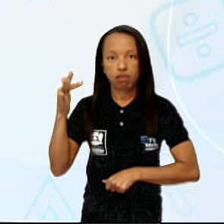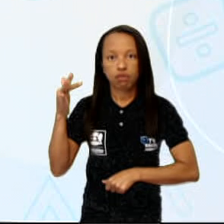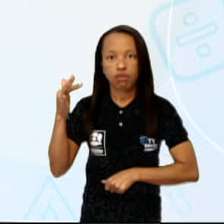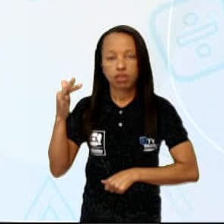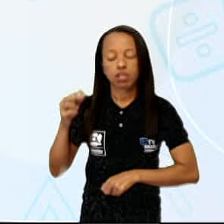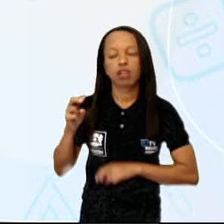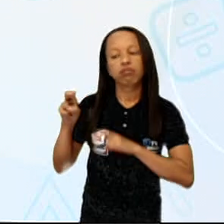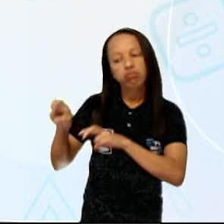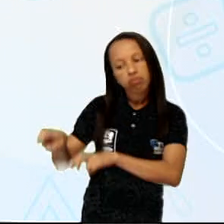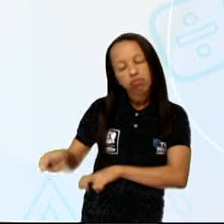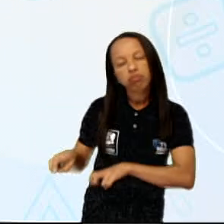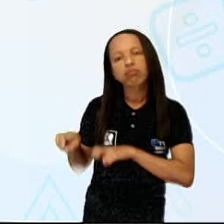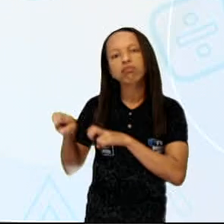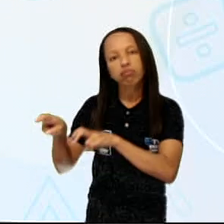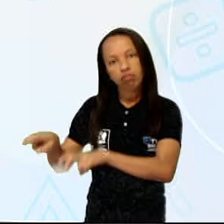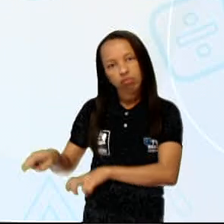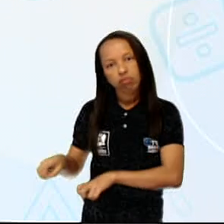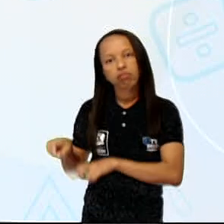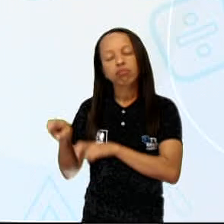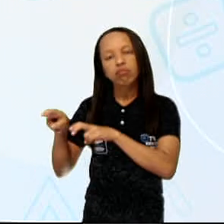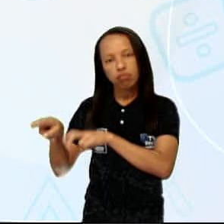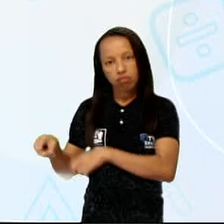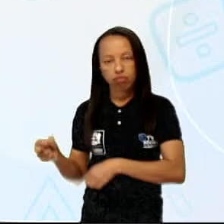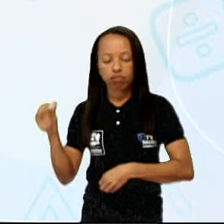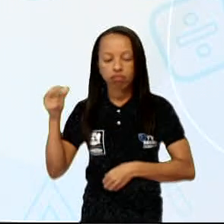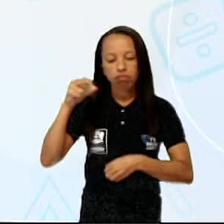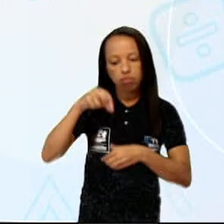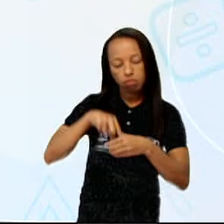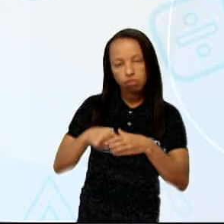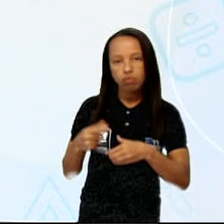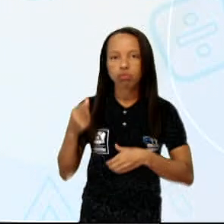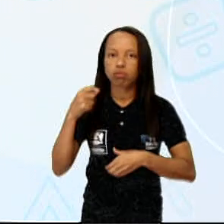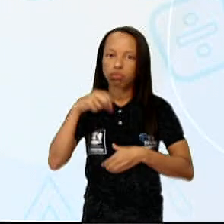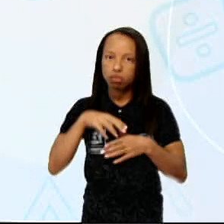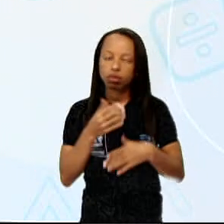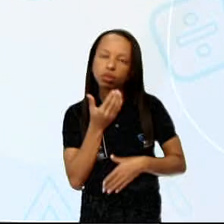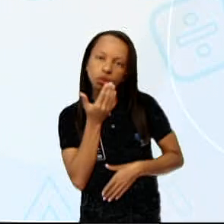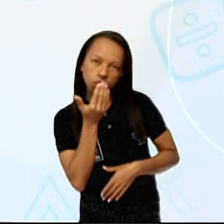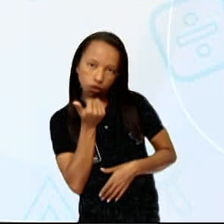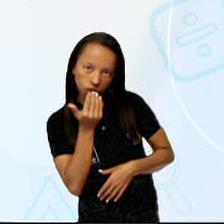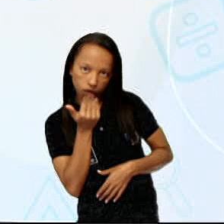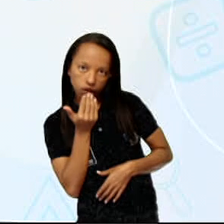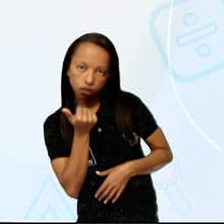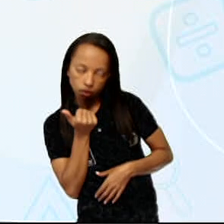agrícolas, ok? Plantio de comida. E na medida que